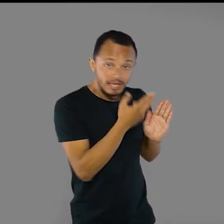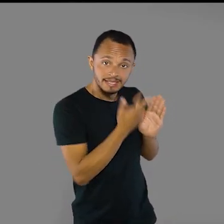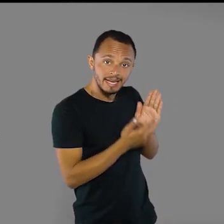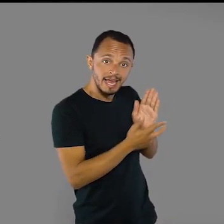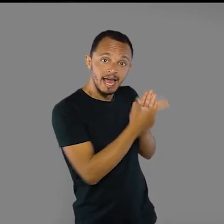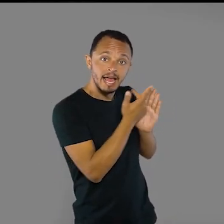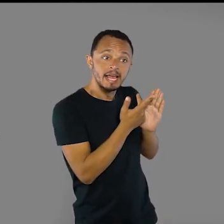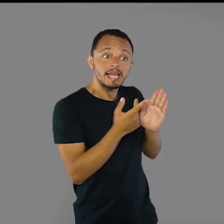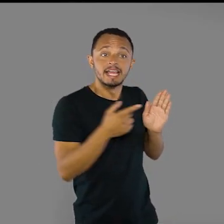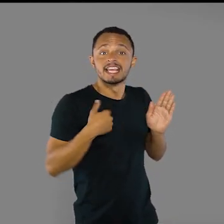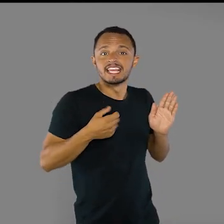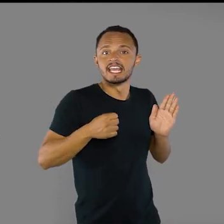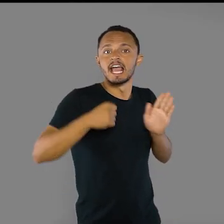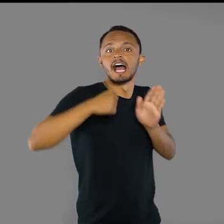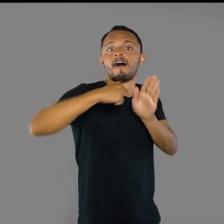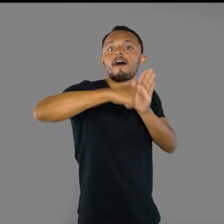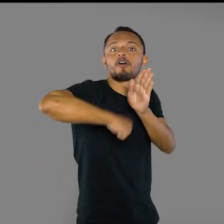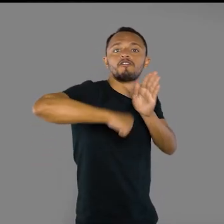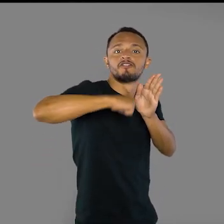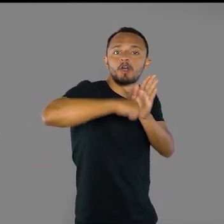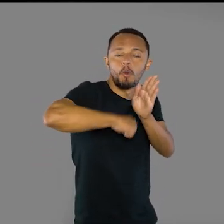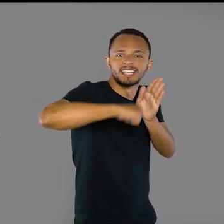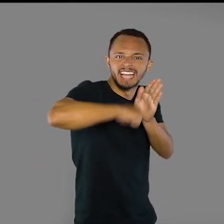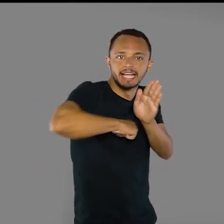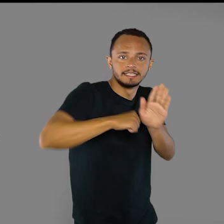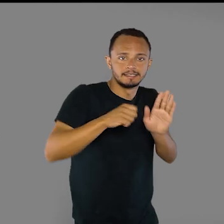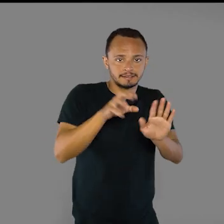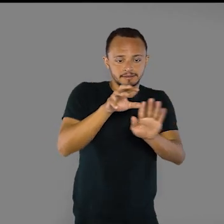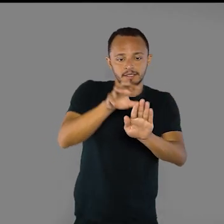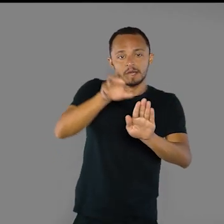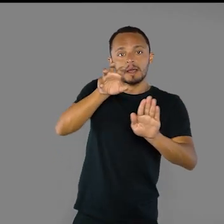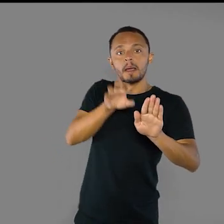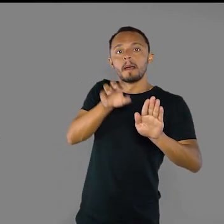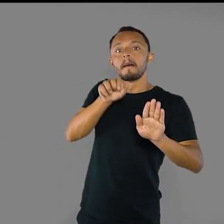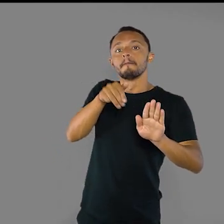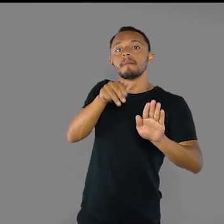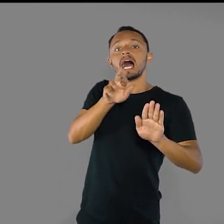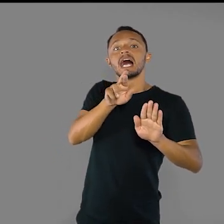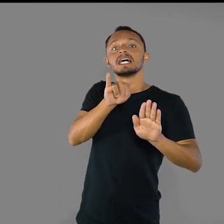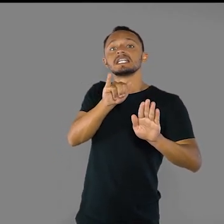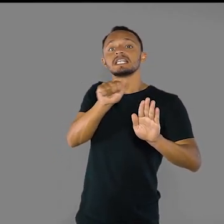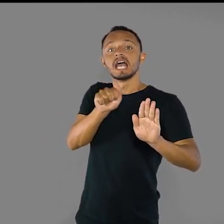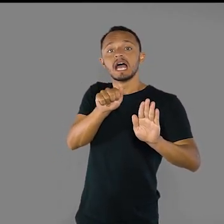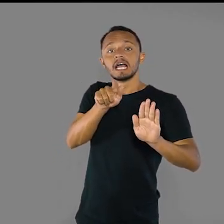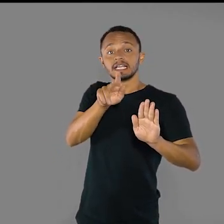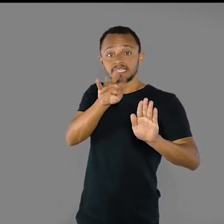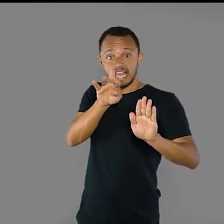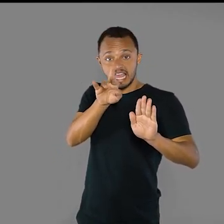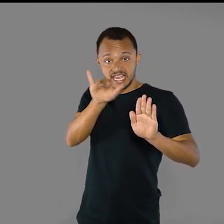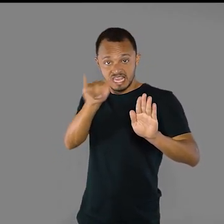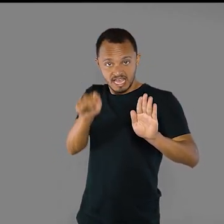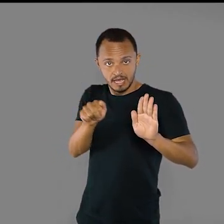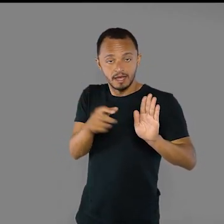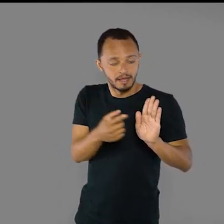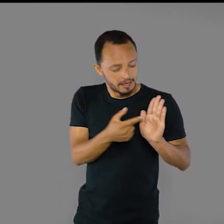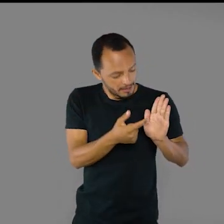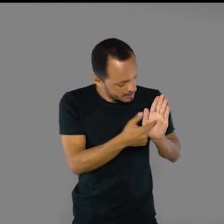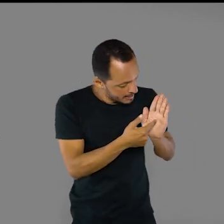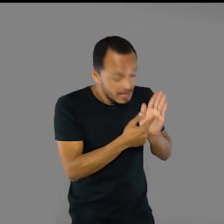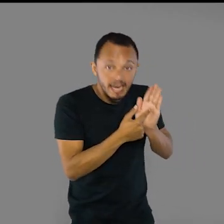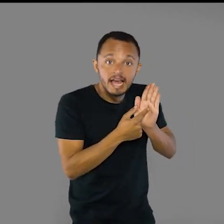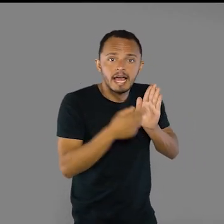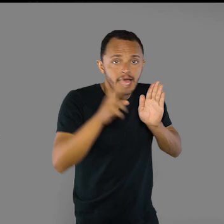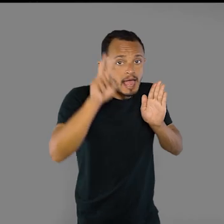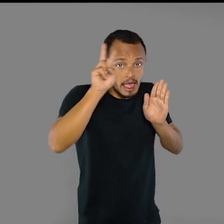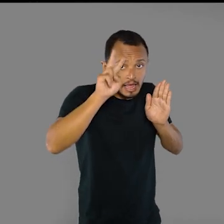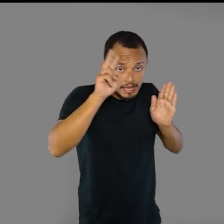figuras combatentes ao fundo. Ou seja, a figura da Maria Quitéria relembra a guerra, mas ela não está guerreando,